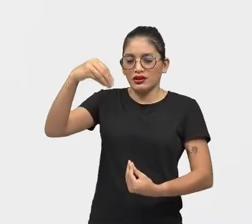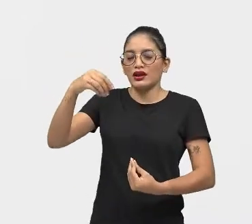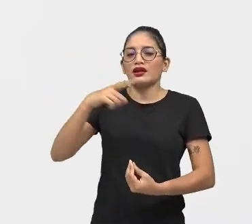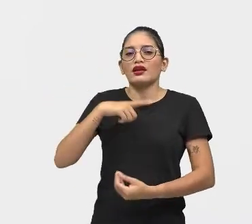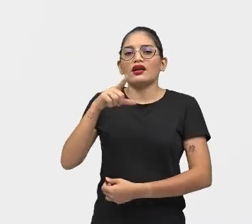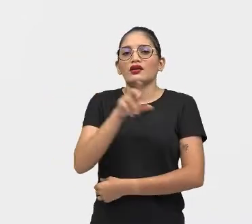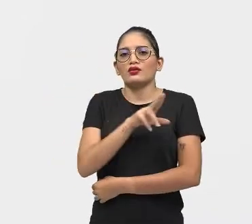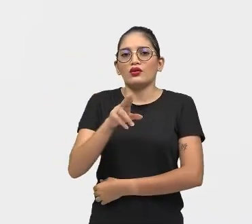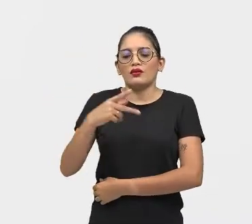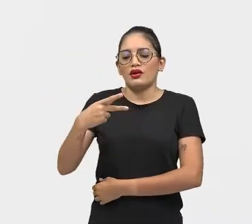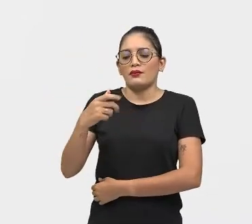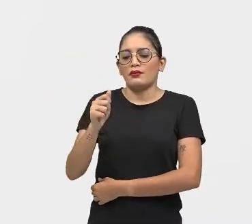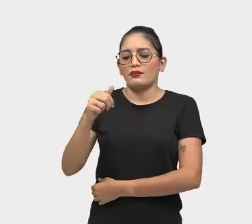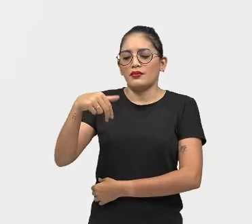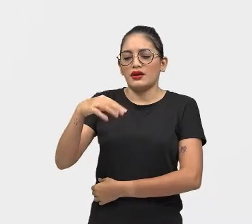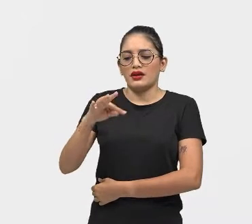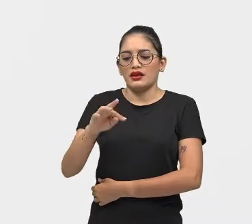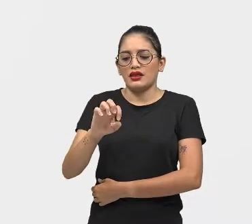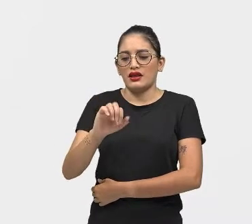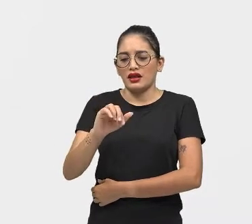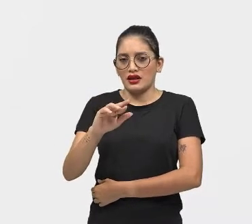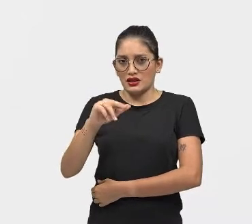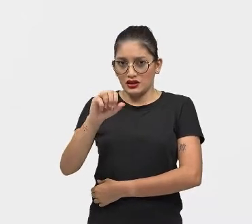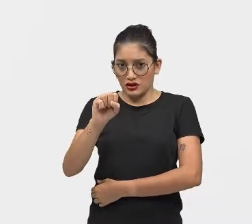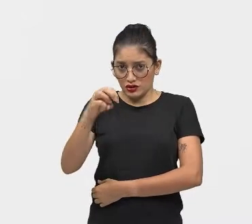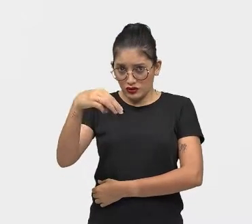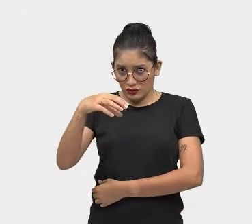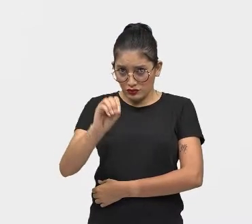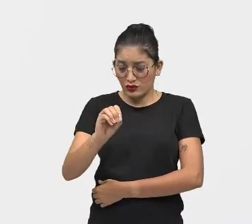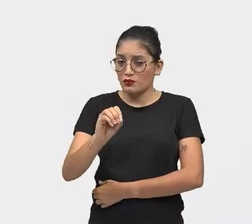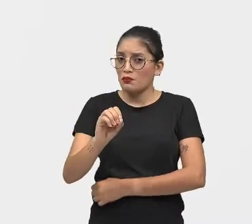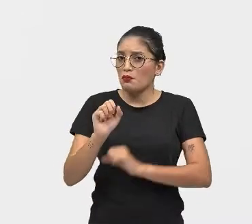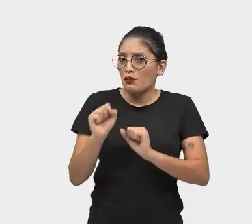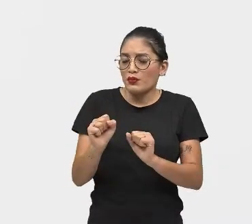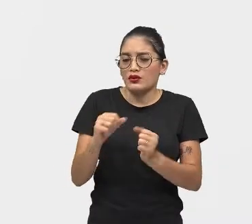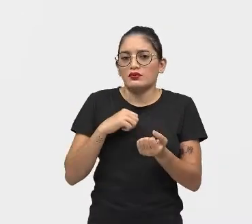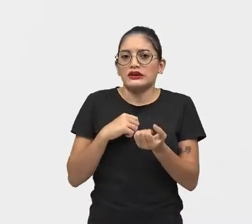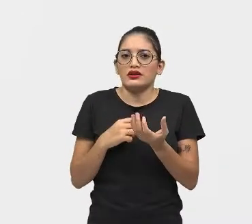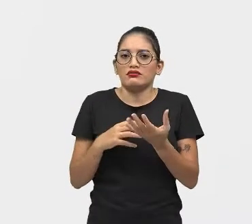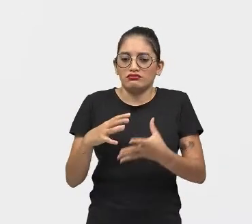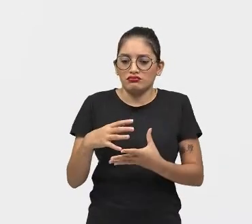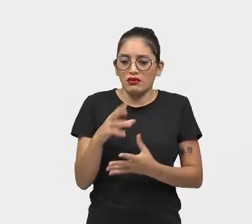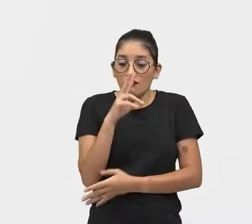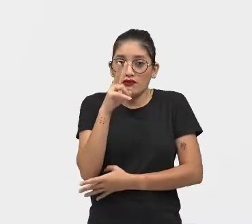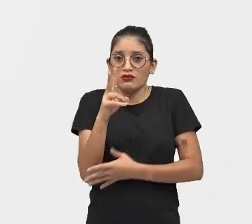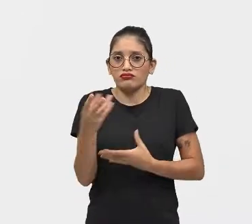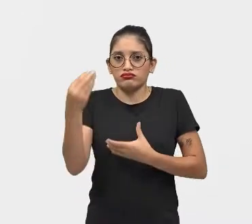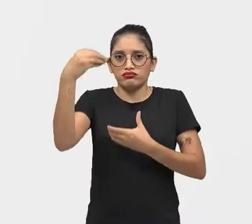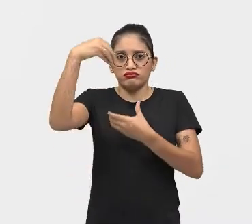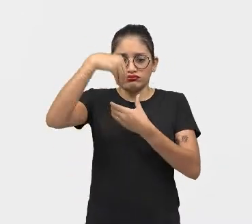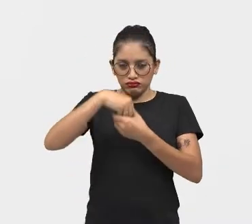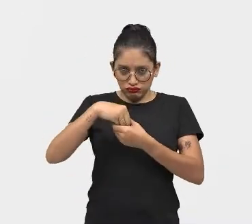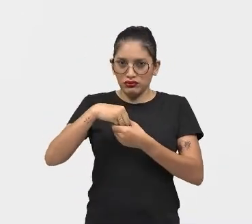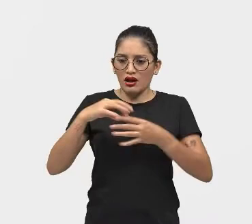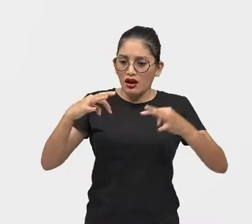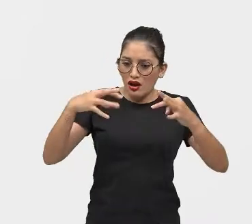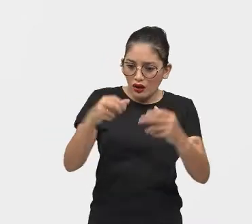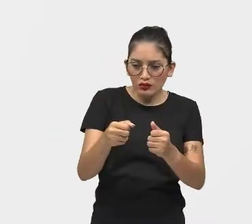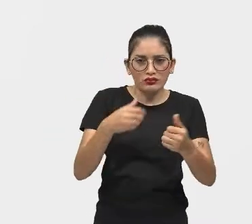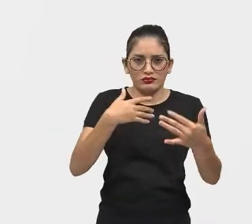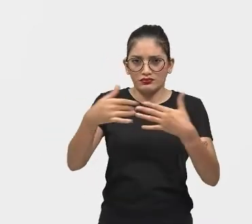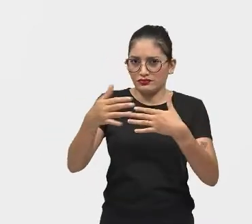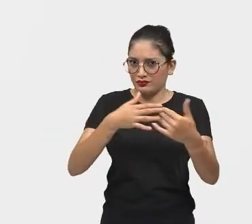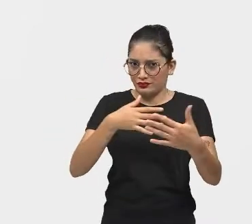de panteísmo, e pode ser visto como uma força impessoal que permeia a tudo e a